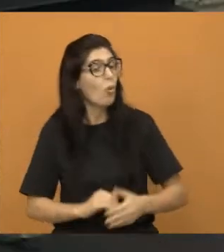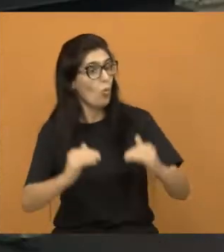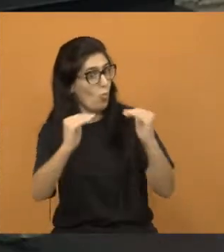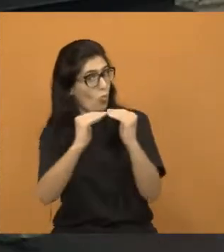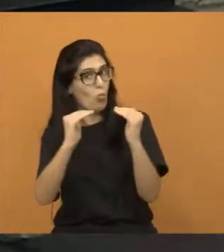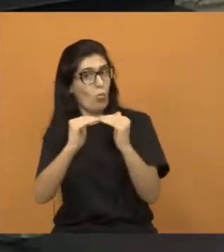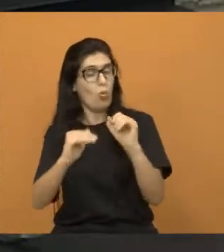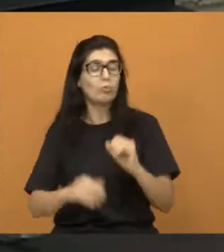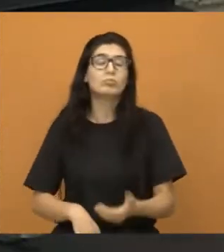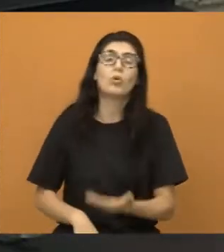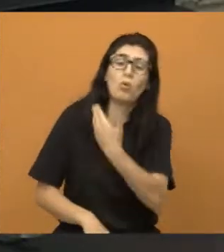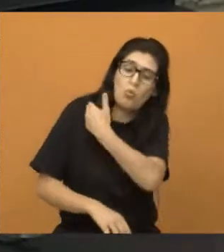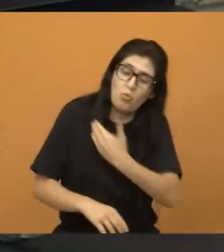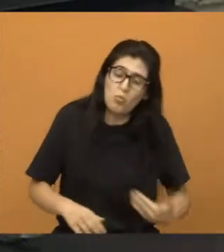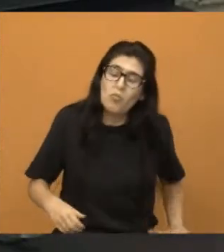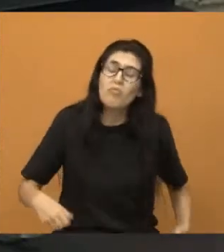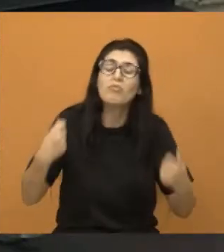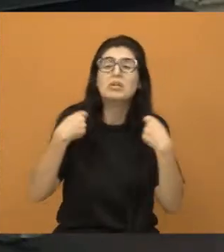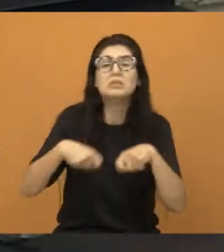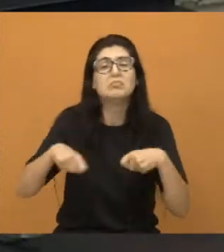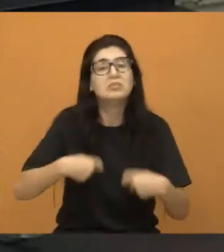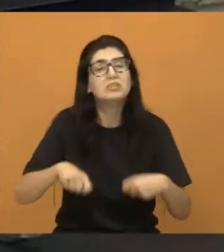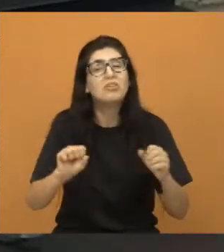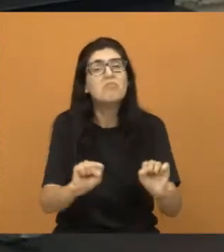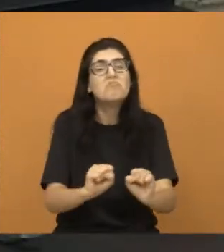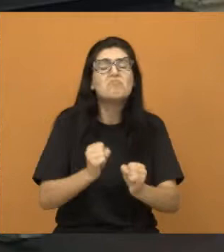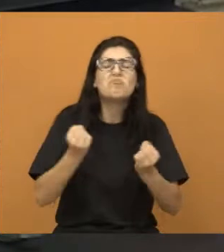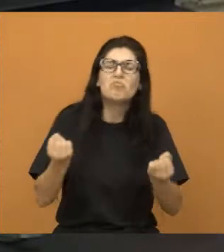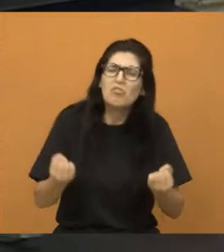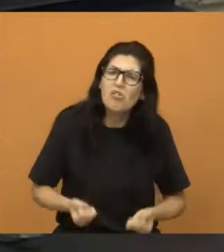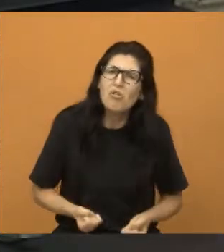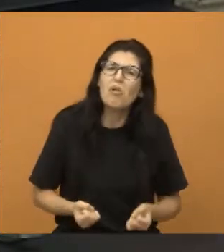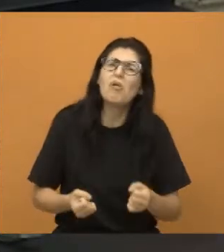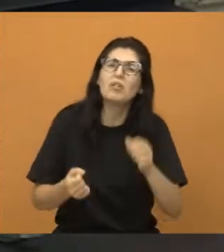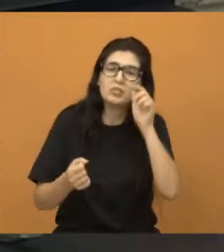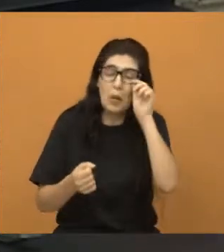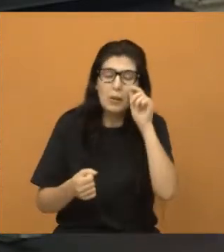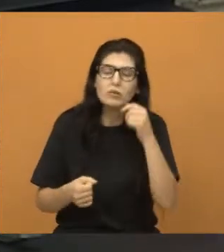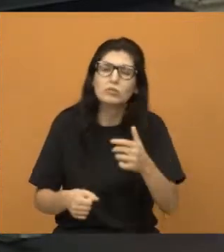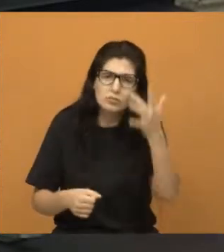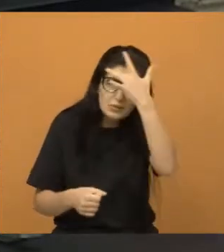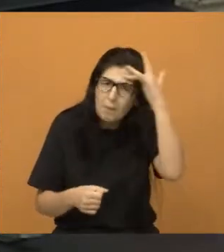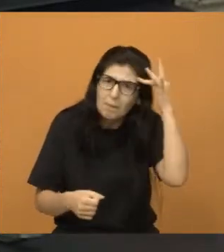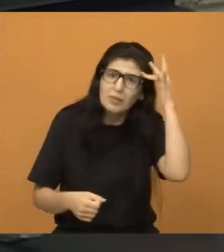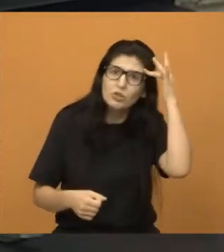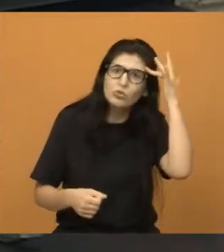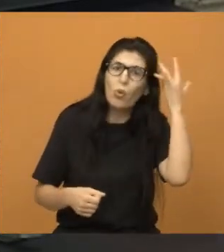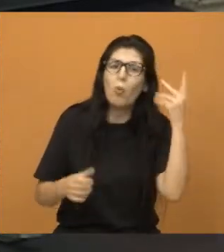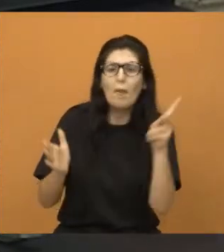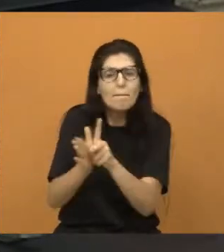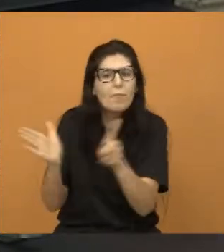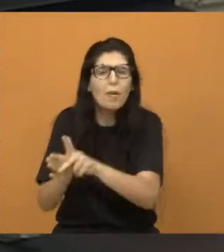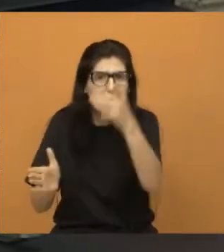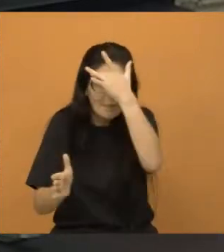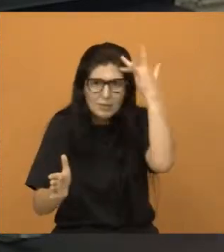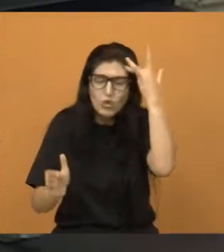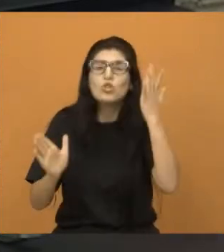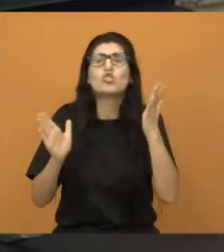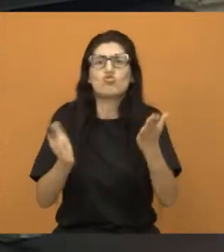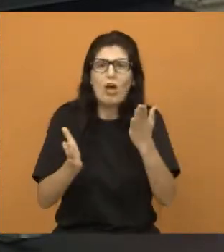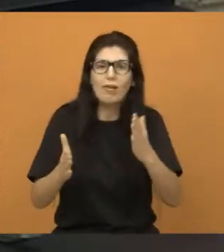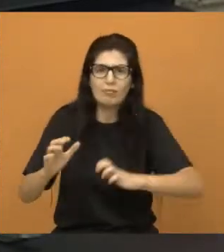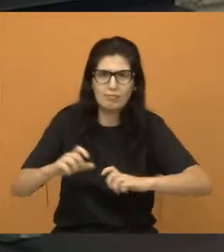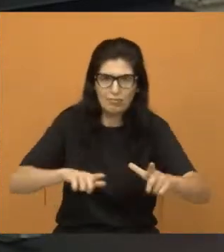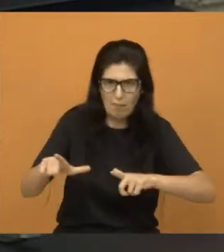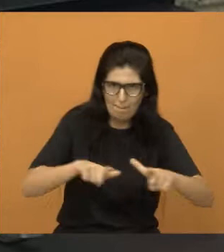Na verdade, o governo tinha que fortalecer a mão de obra lá dos funcionários. Existente. Né? Porque eles que, muitas das